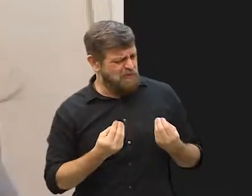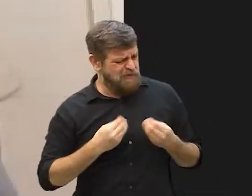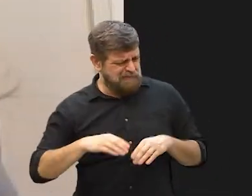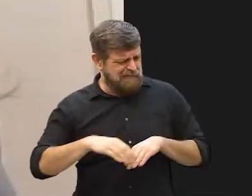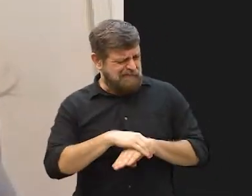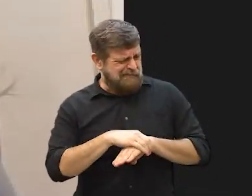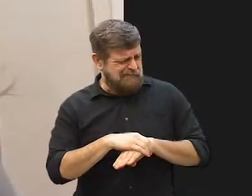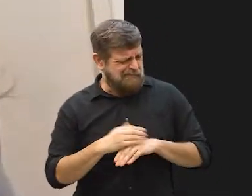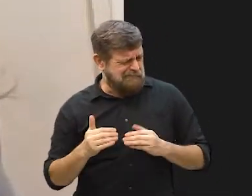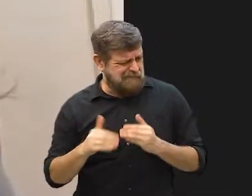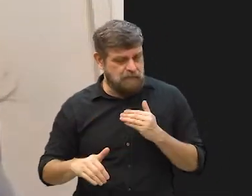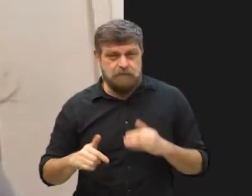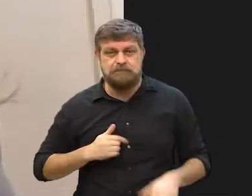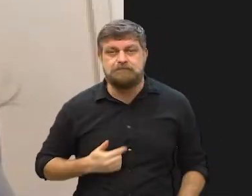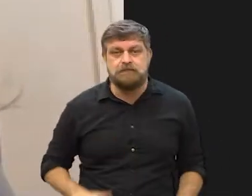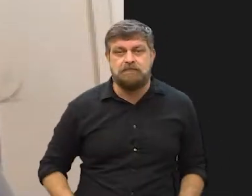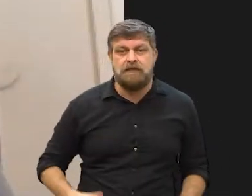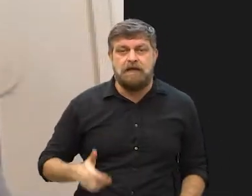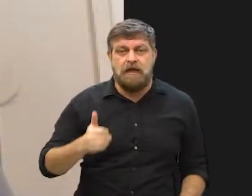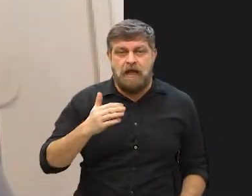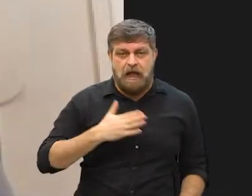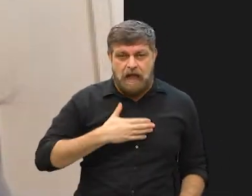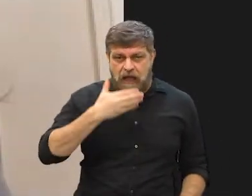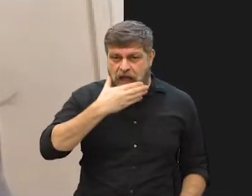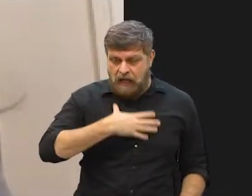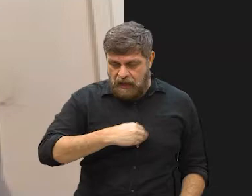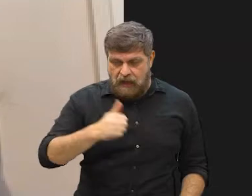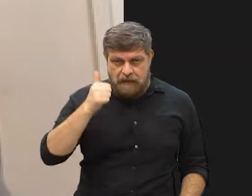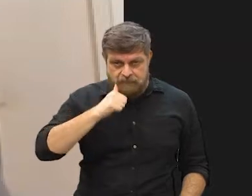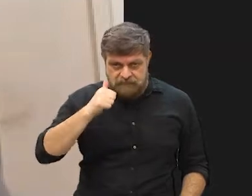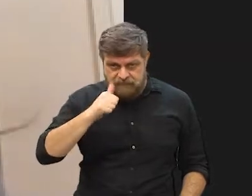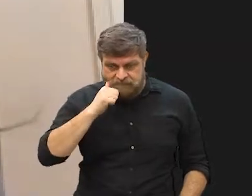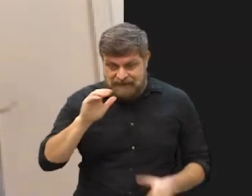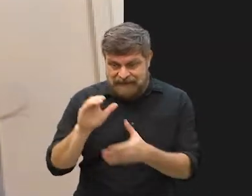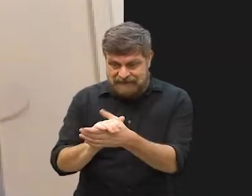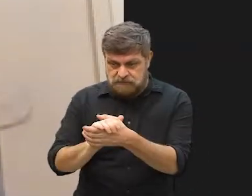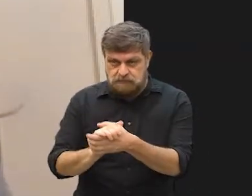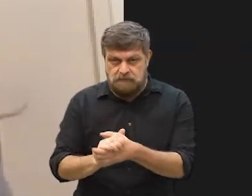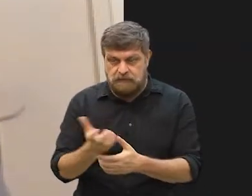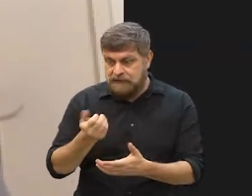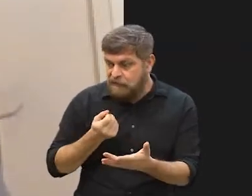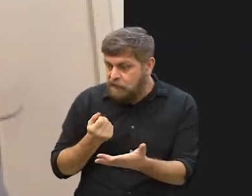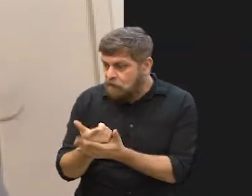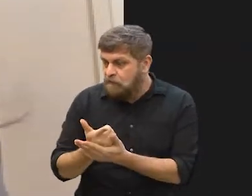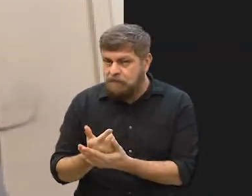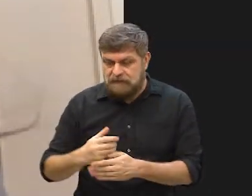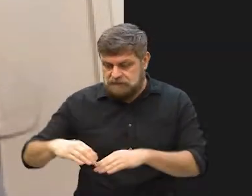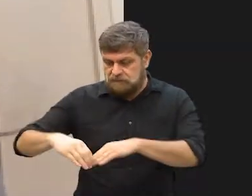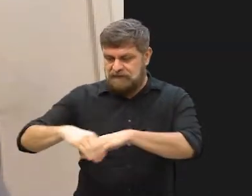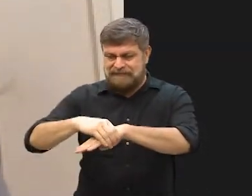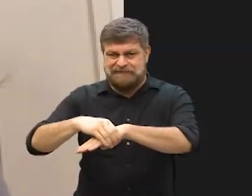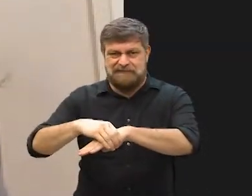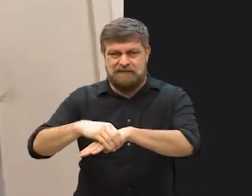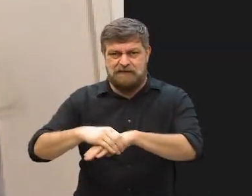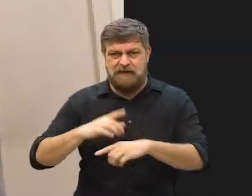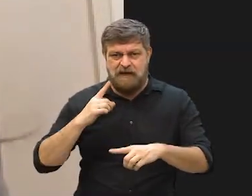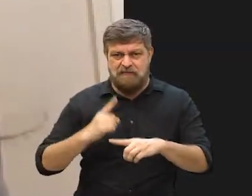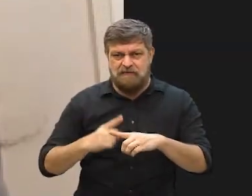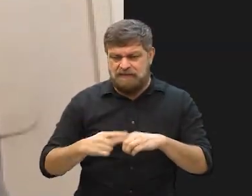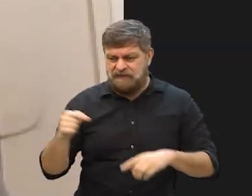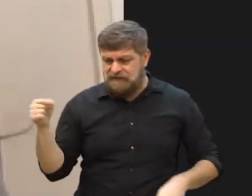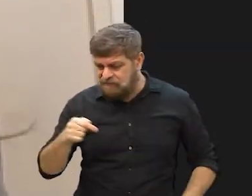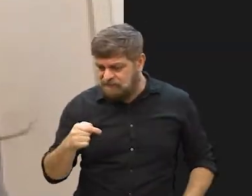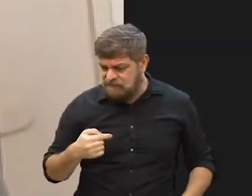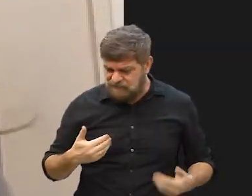eu passei isso com o casamento da minha filha. Ela queria que eu comprasse um calçado que não tinha nada a ver com social, só porque era o